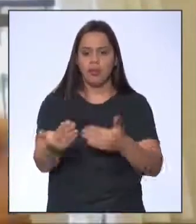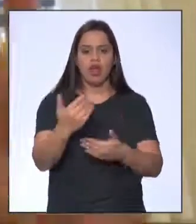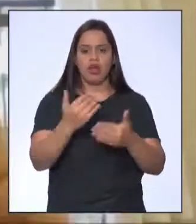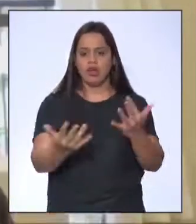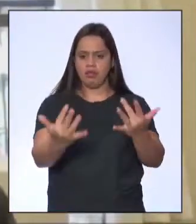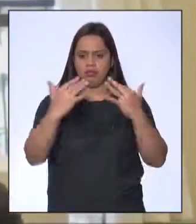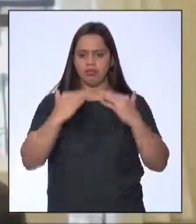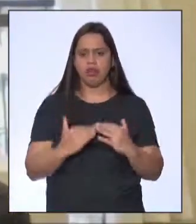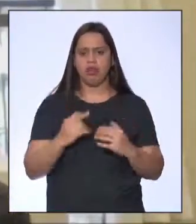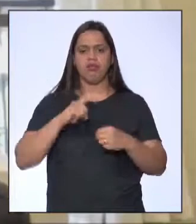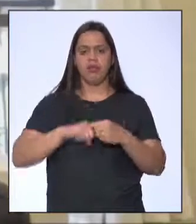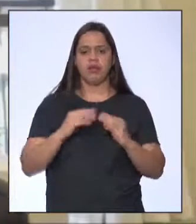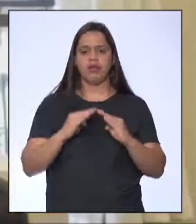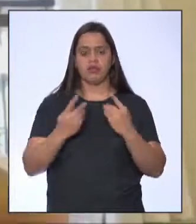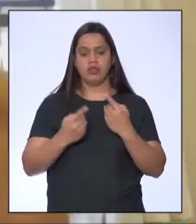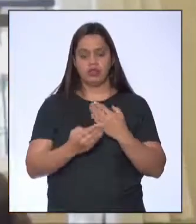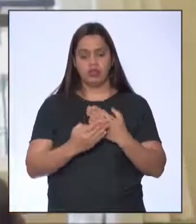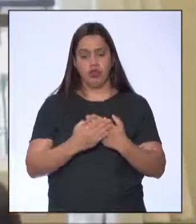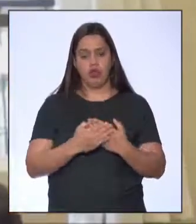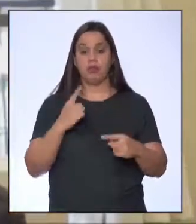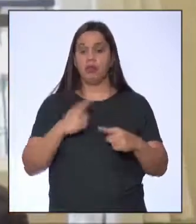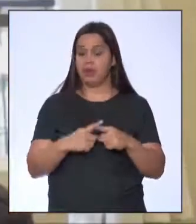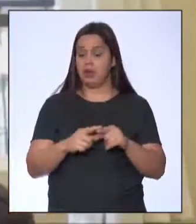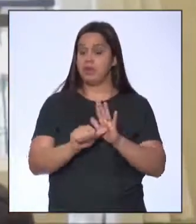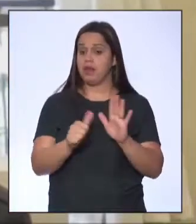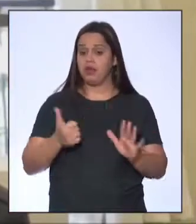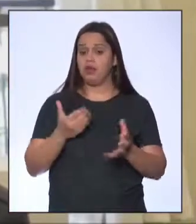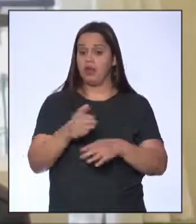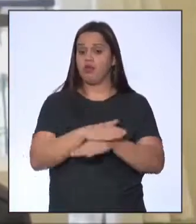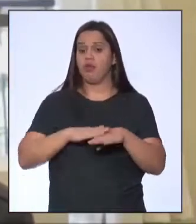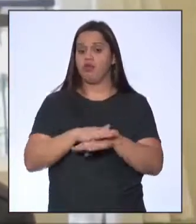falar é com a família, para depois falar com os alunos.